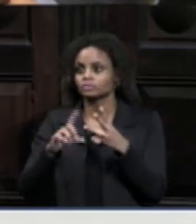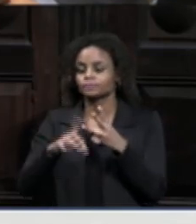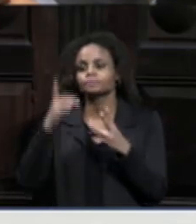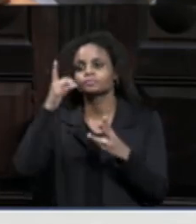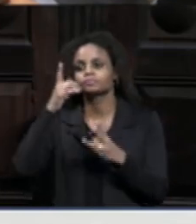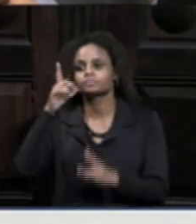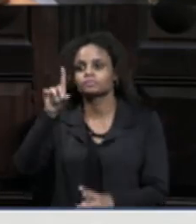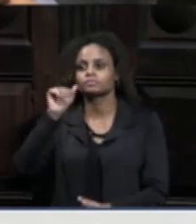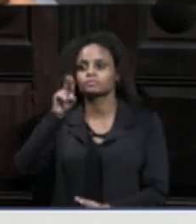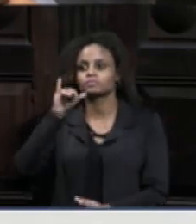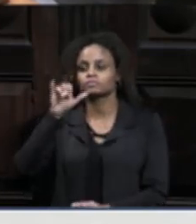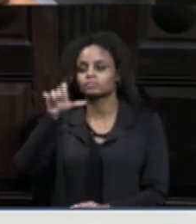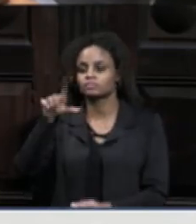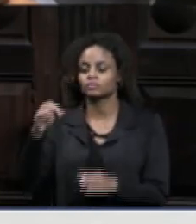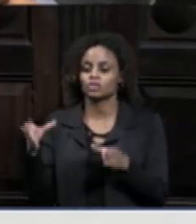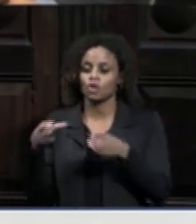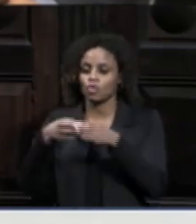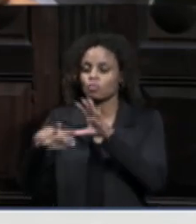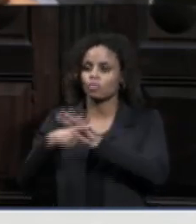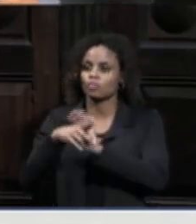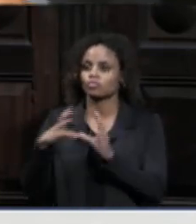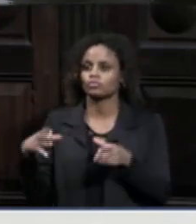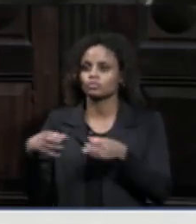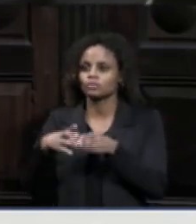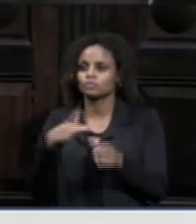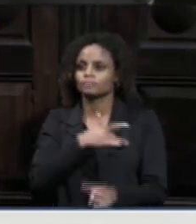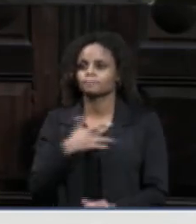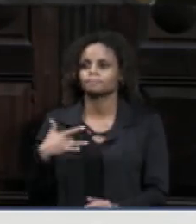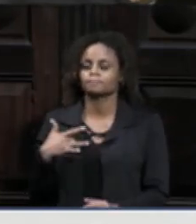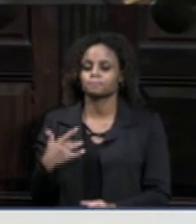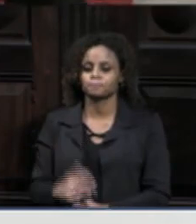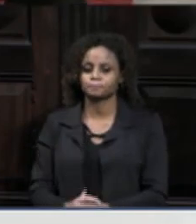Daniele Guerreiro, pela Comissão de Saúde.